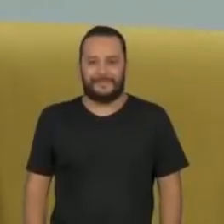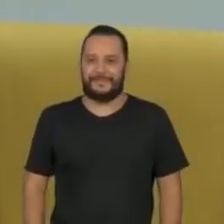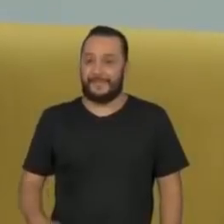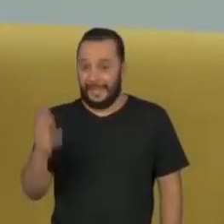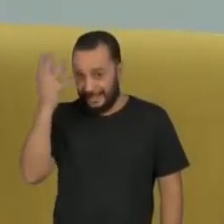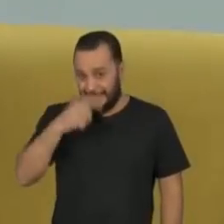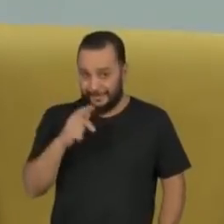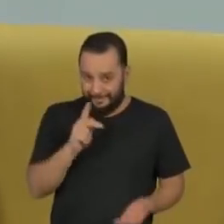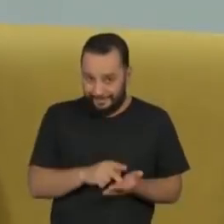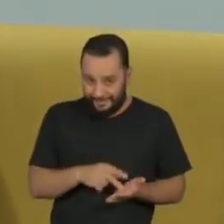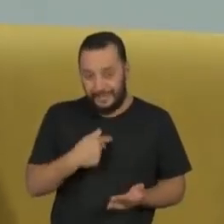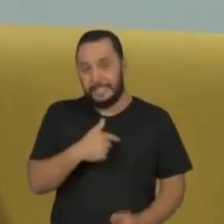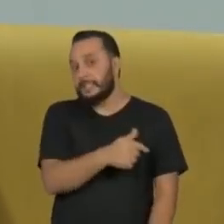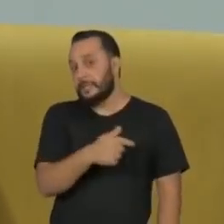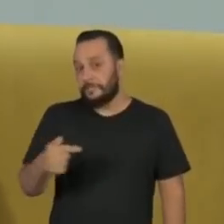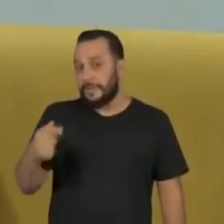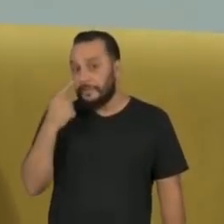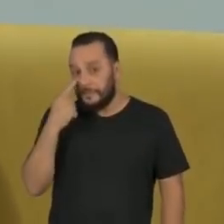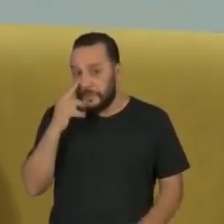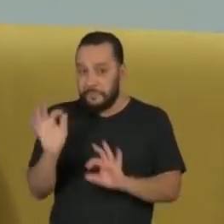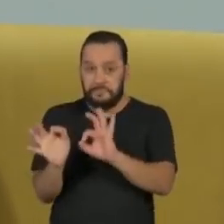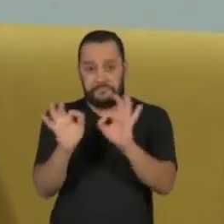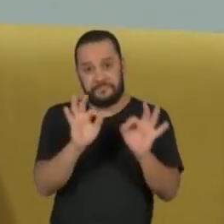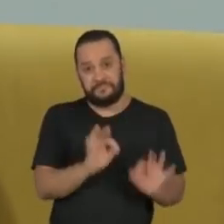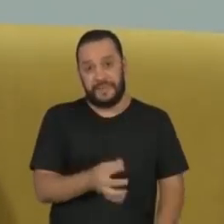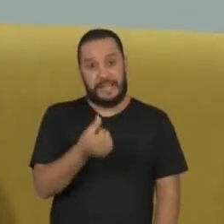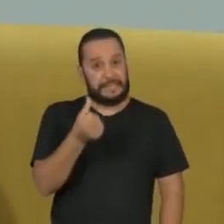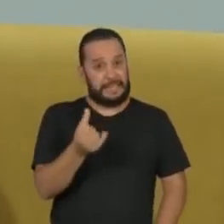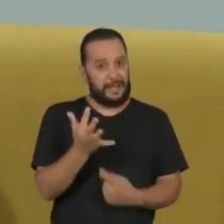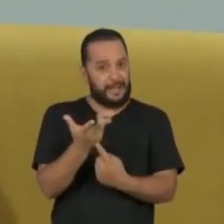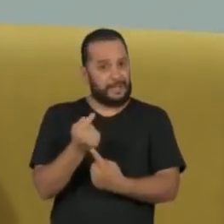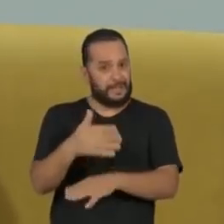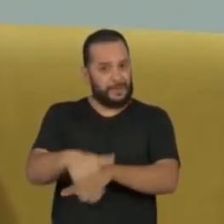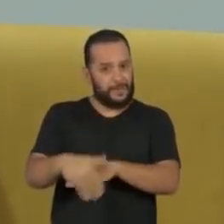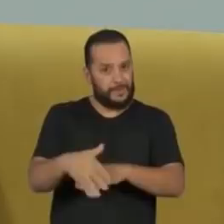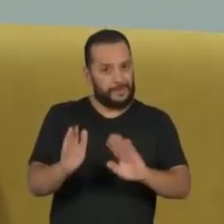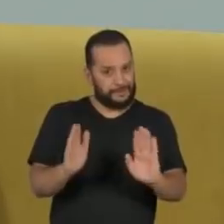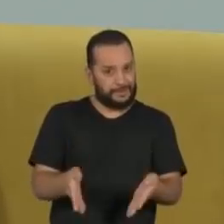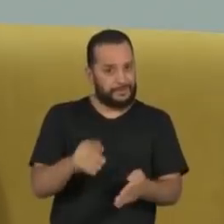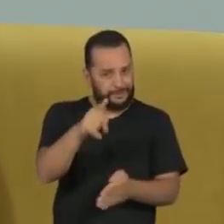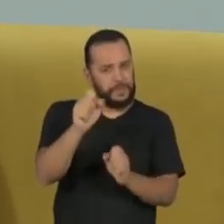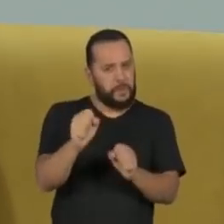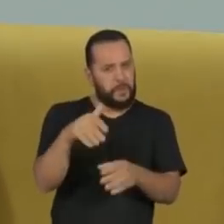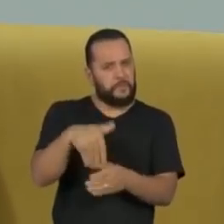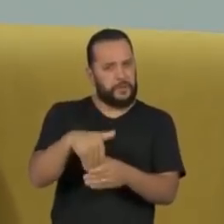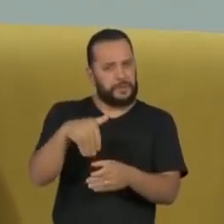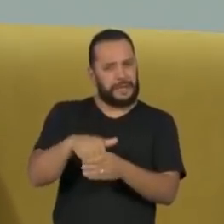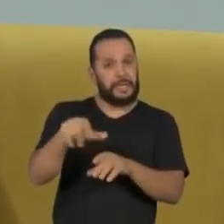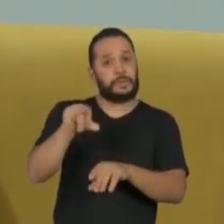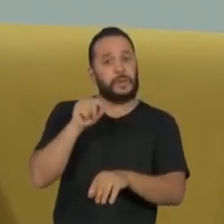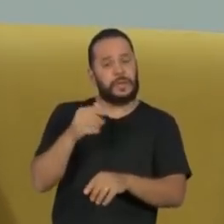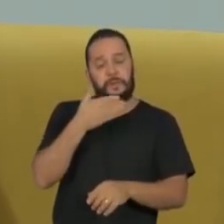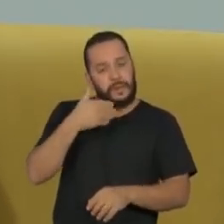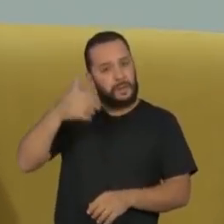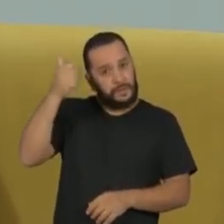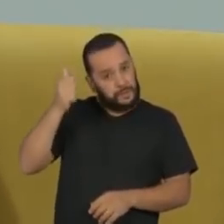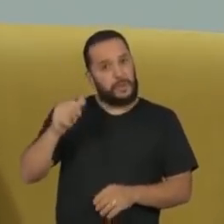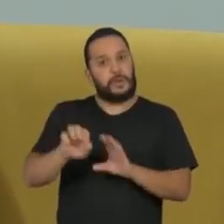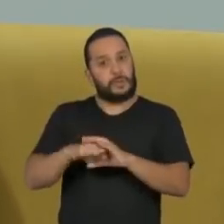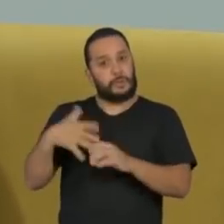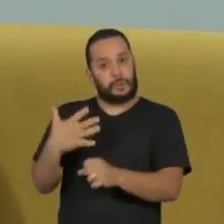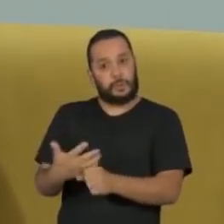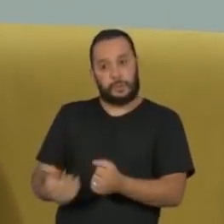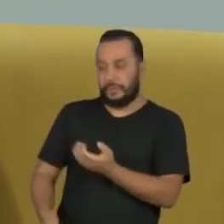Lindo, né? Ao longo dessa semana, você acompanhou 6 artistas de rua e você pode votar no melhor. Na página do